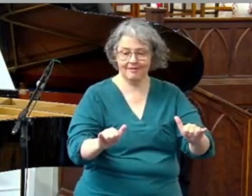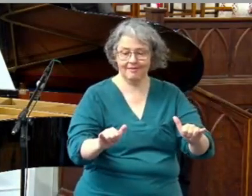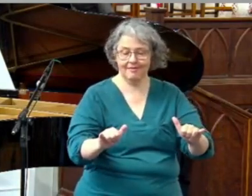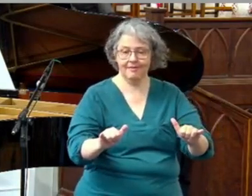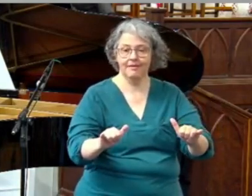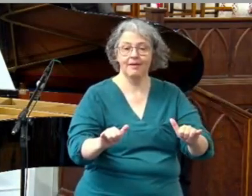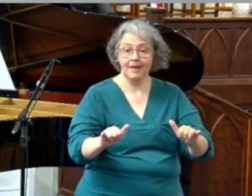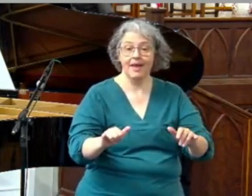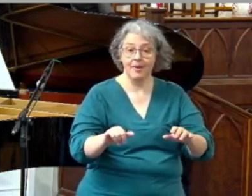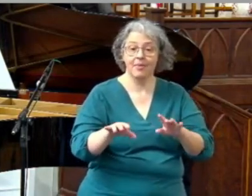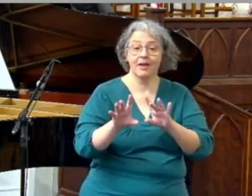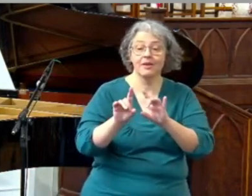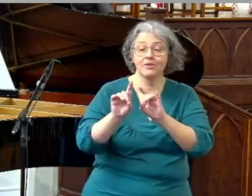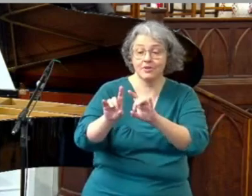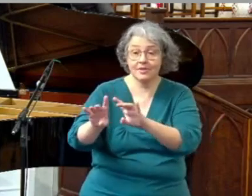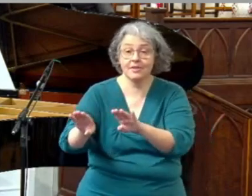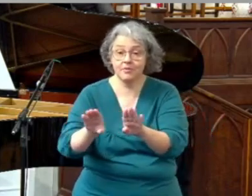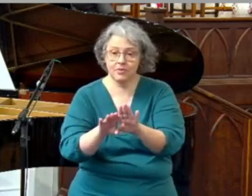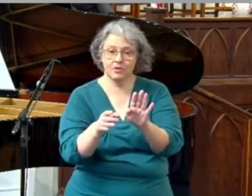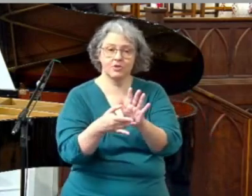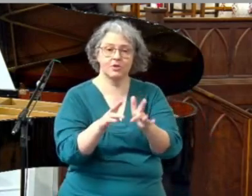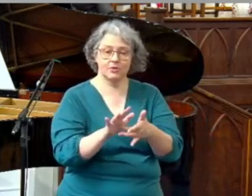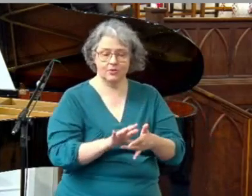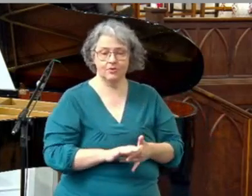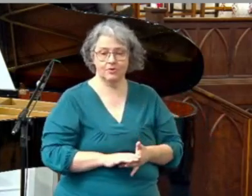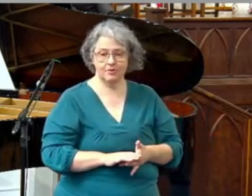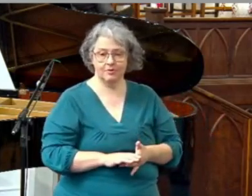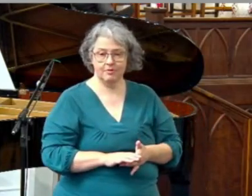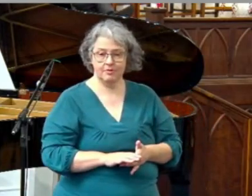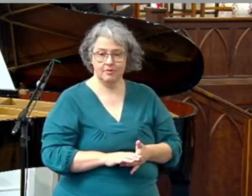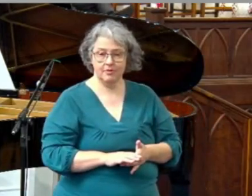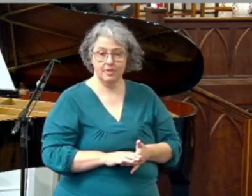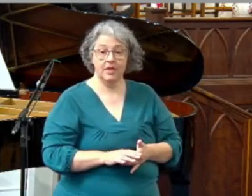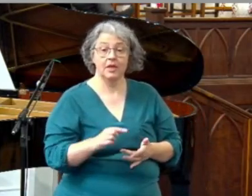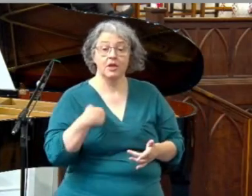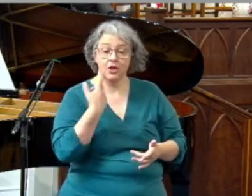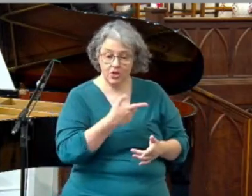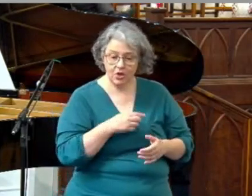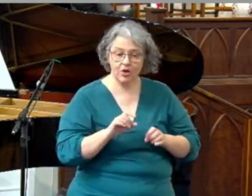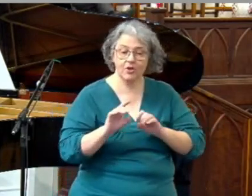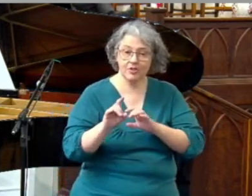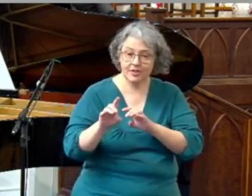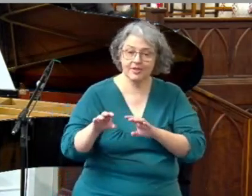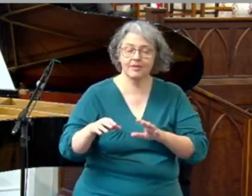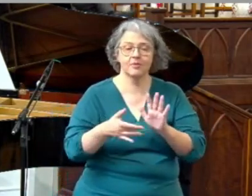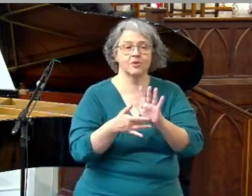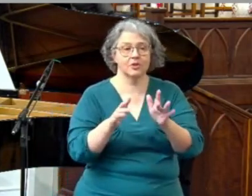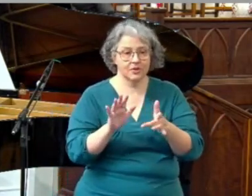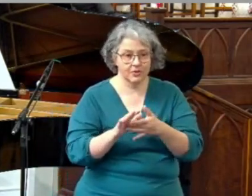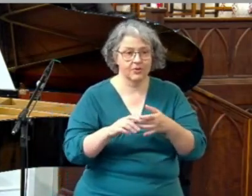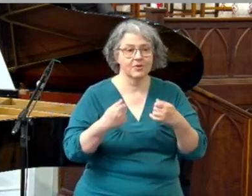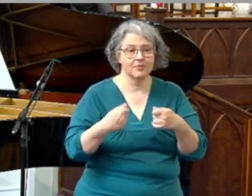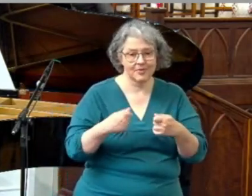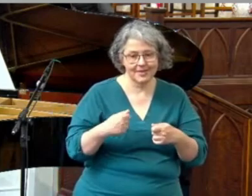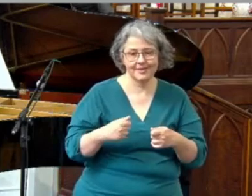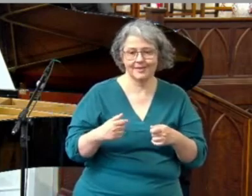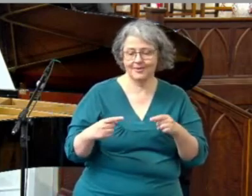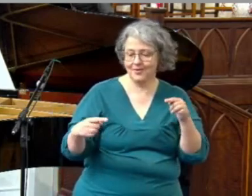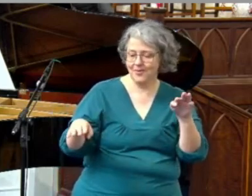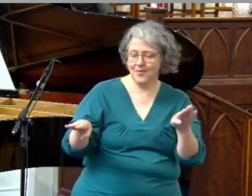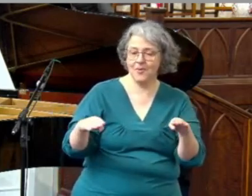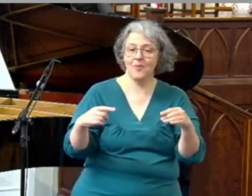precisamos ouvir a voz de Jesus para nos engajar num estilo de vida